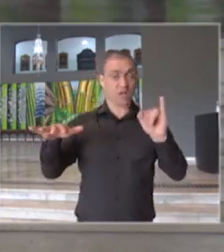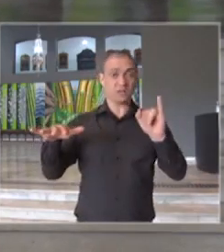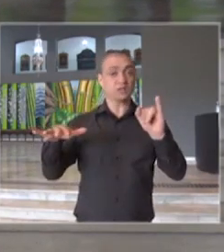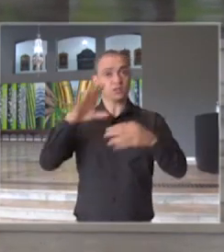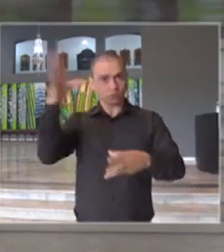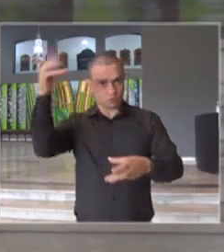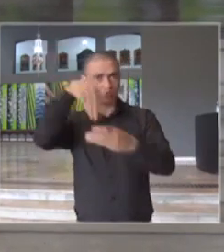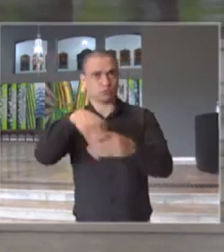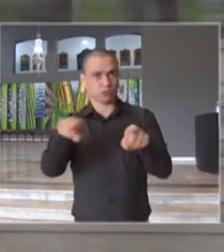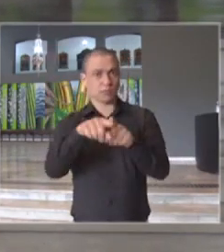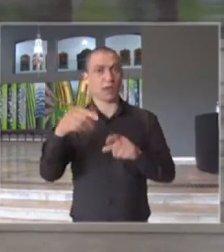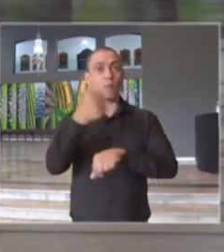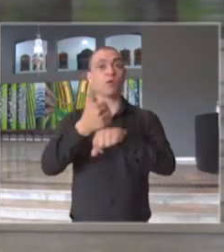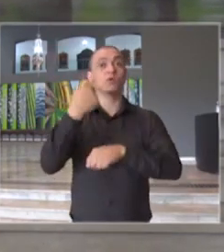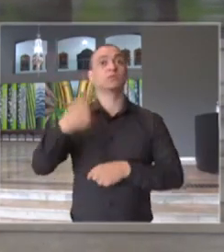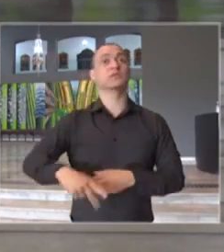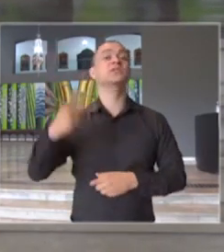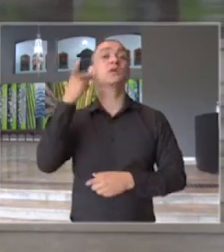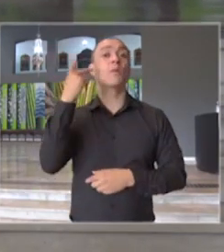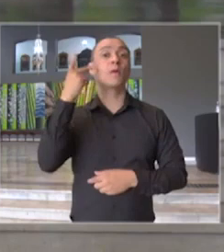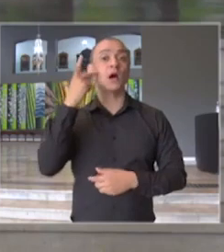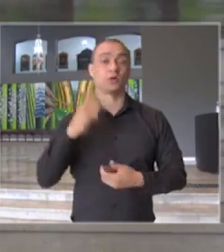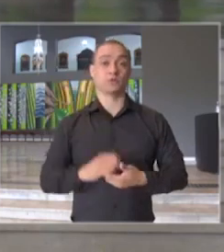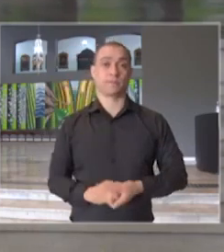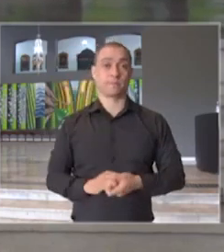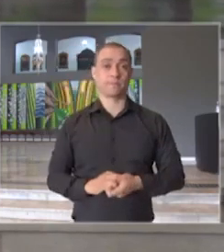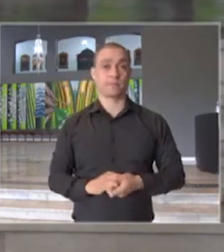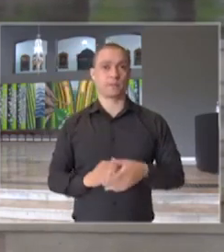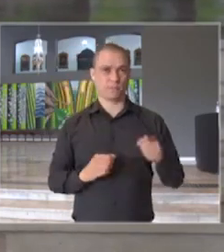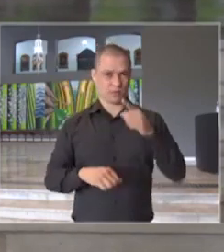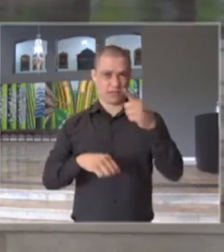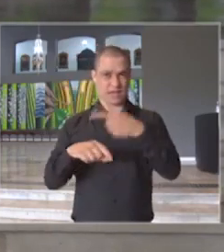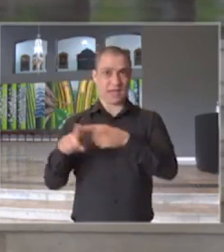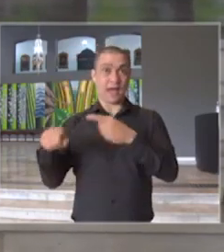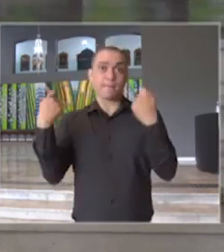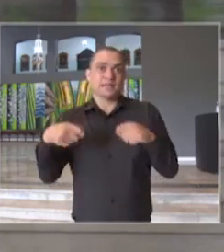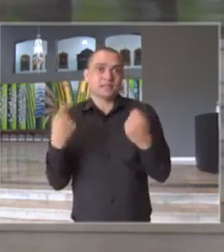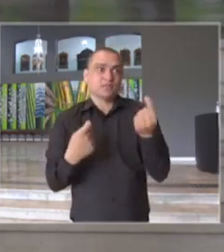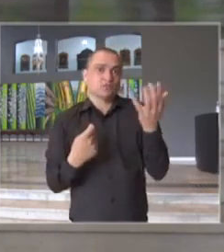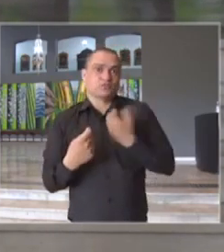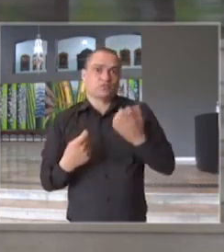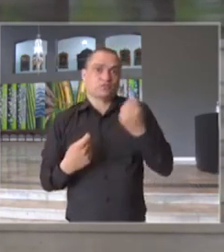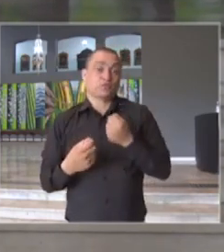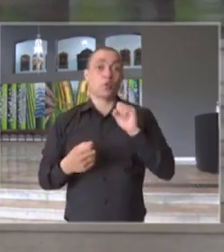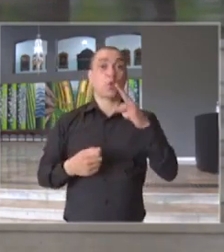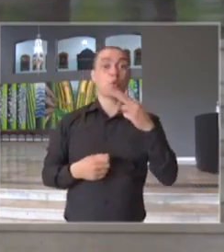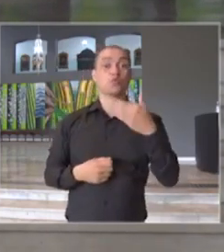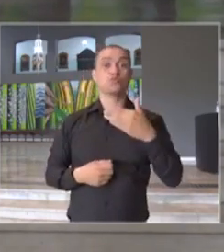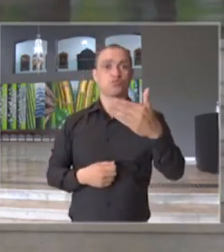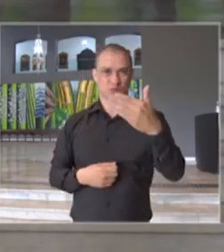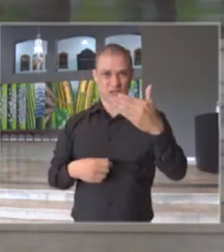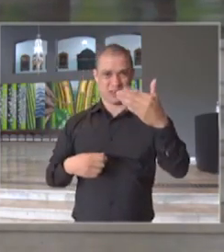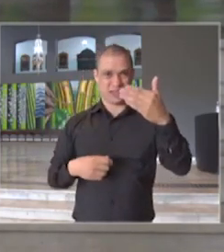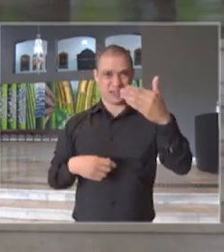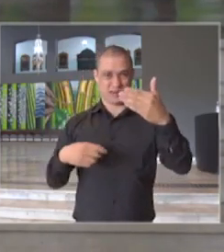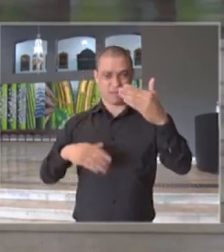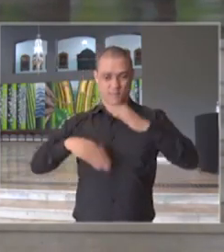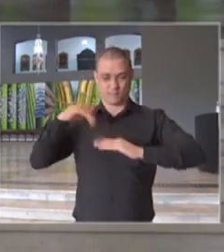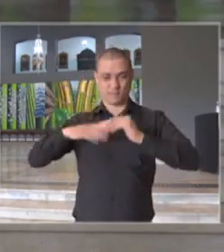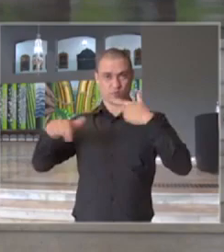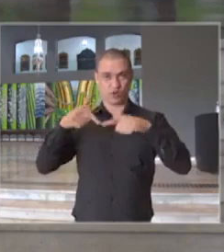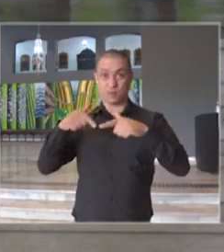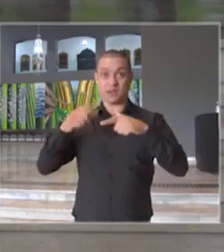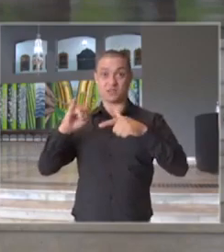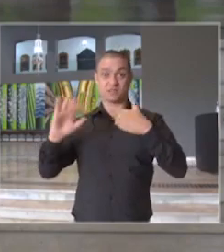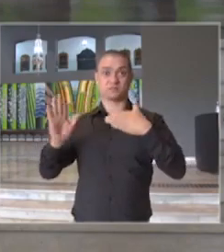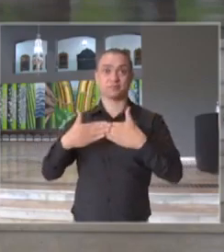incluir também os profissionais de São Paulo. Aqueles que dependem dessa atividade profissional e que